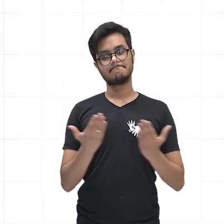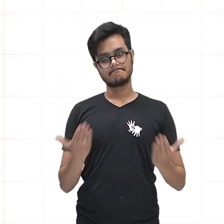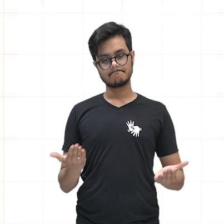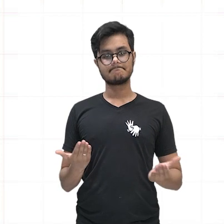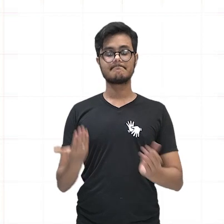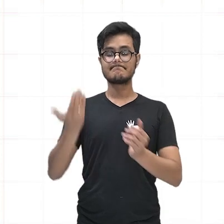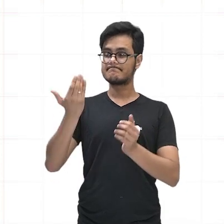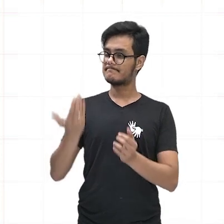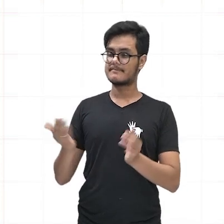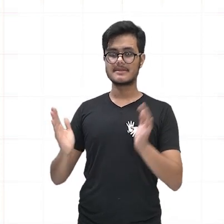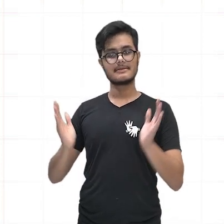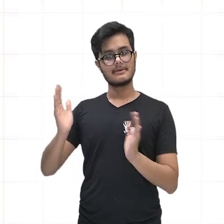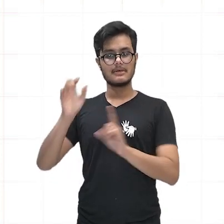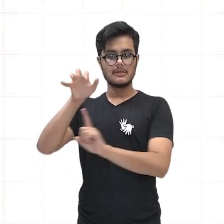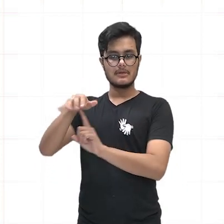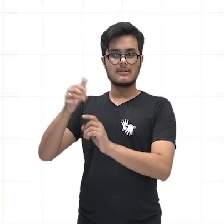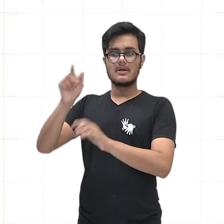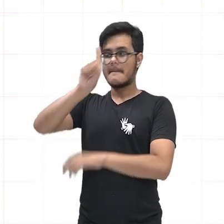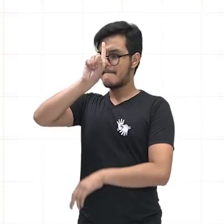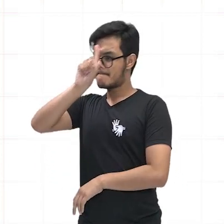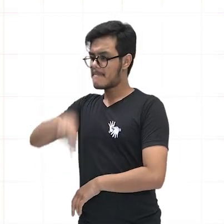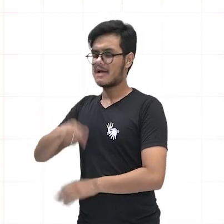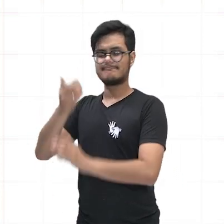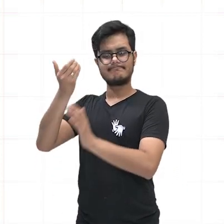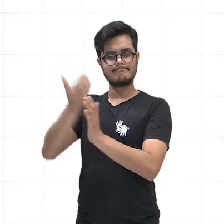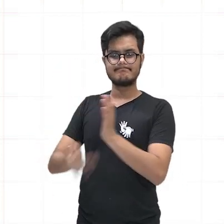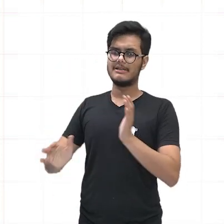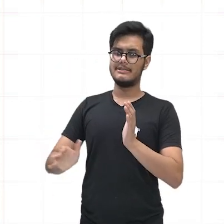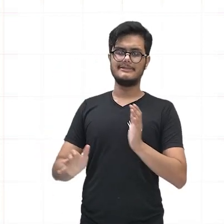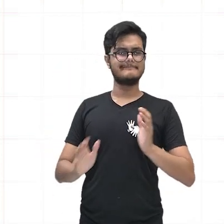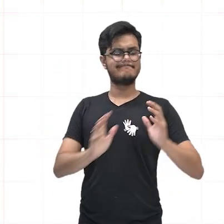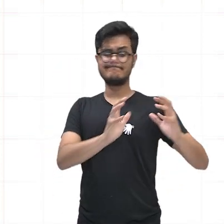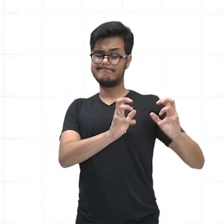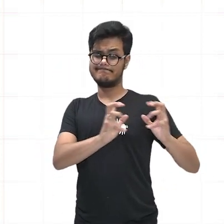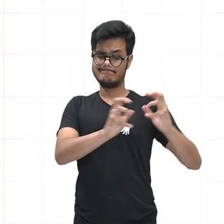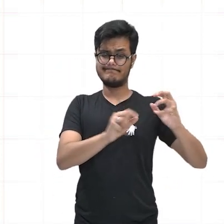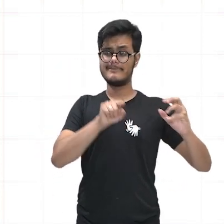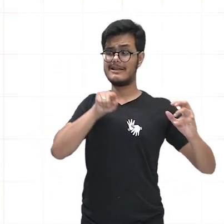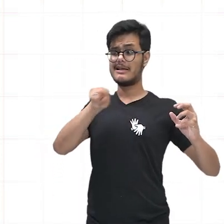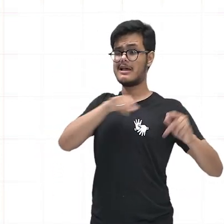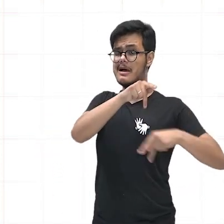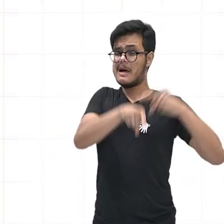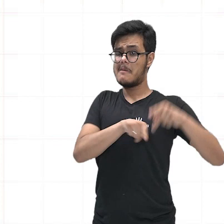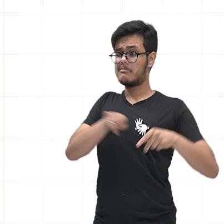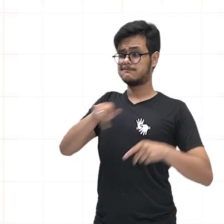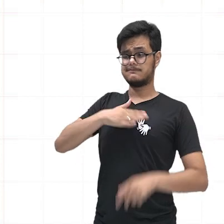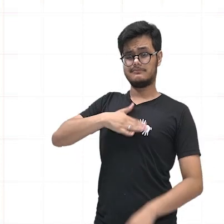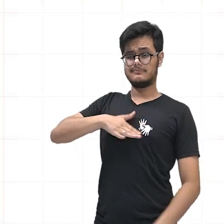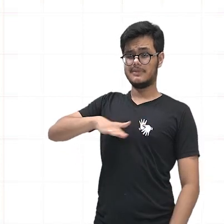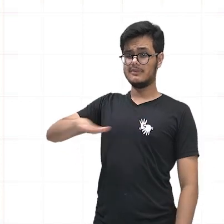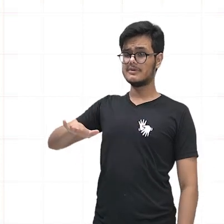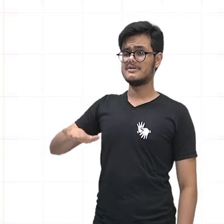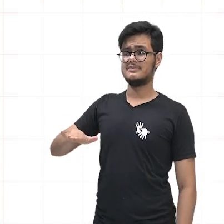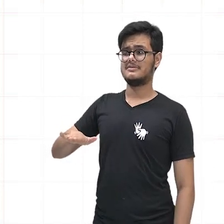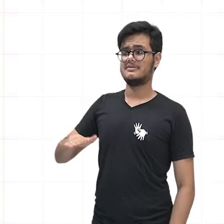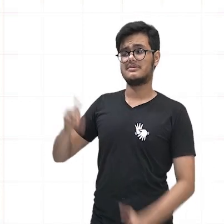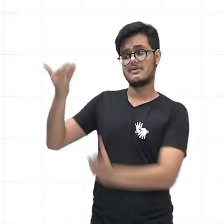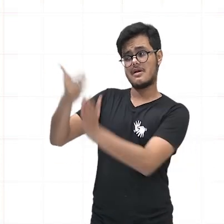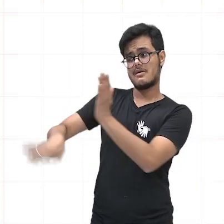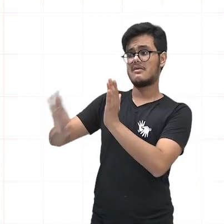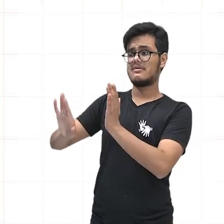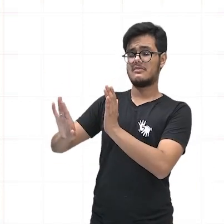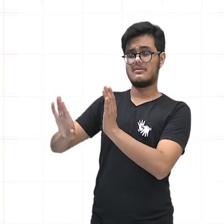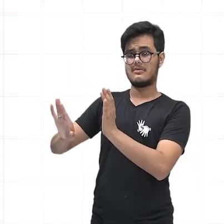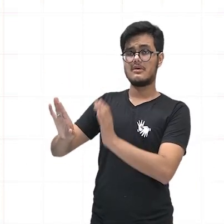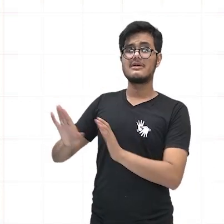sua tirania acabaria levando revoltas que resultou na expulsão dos Reis e na Fundação da